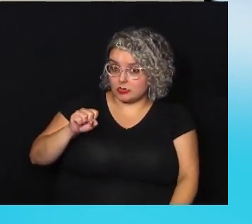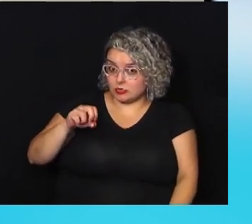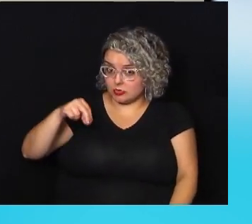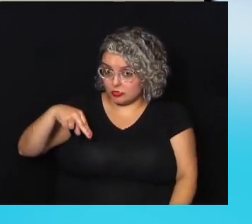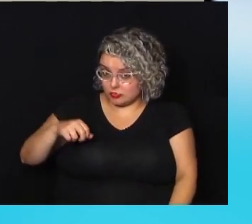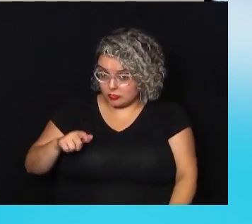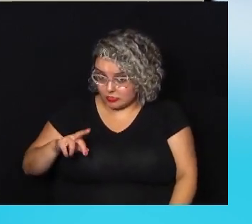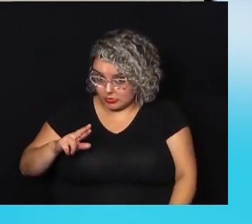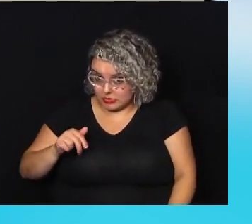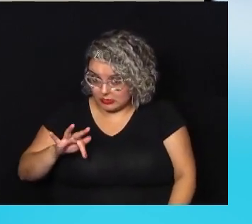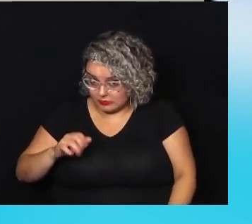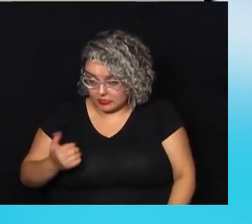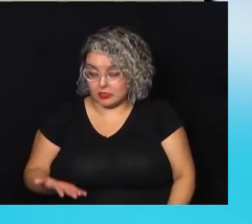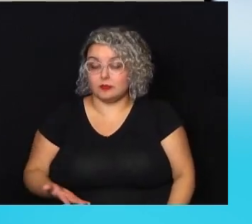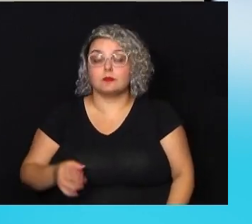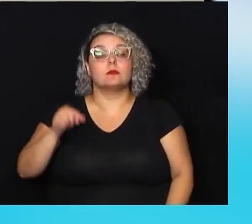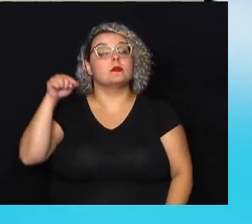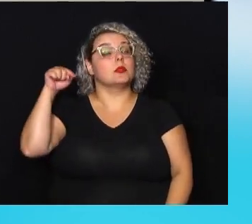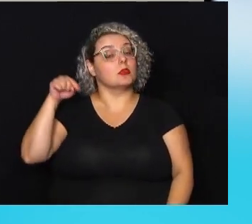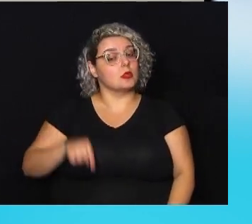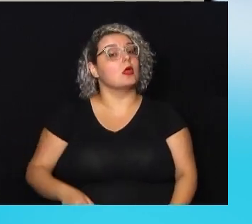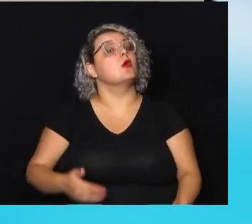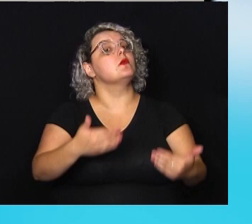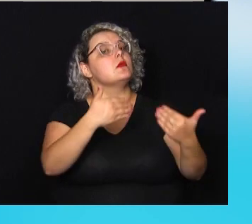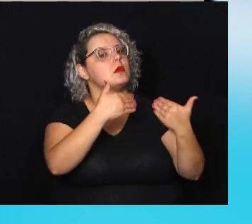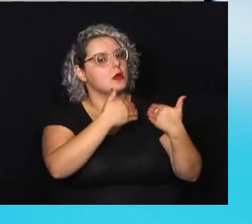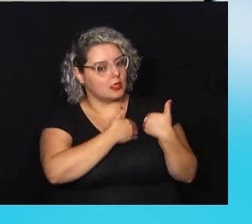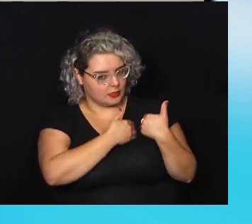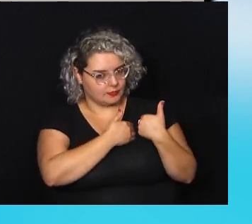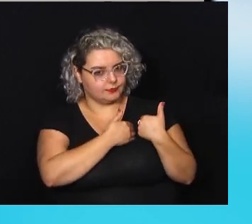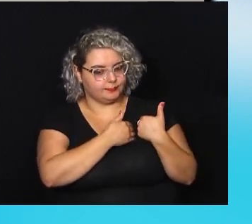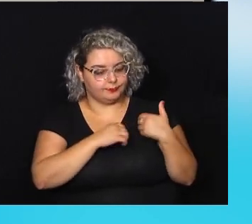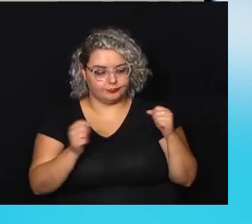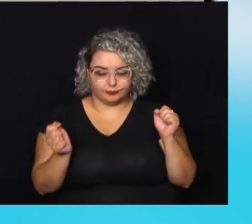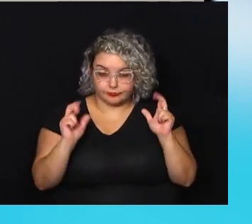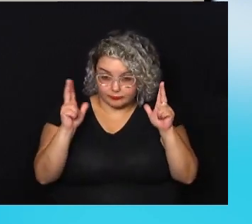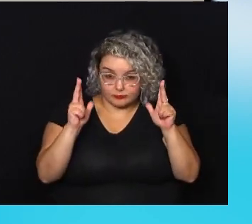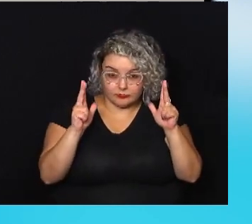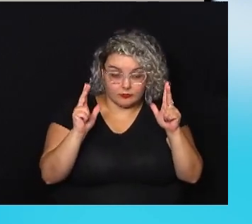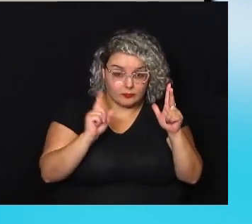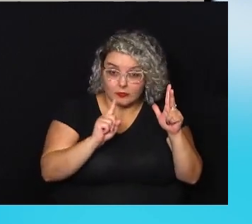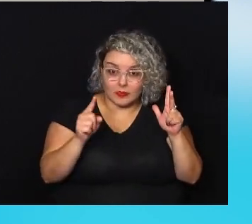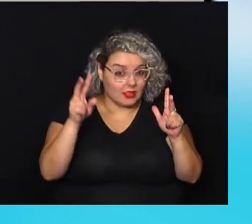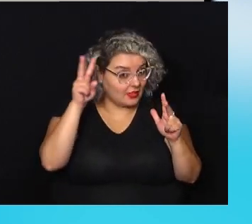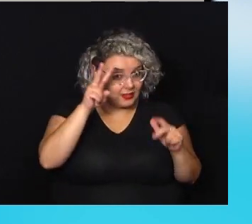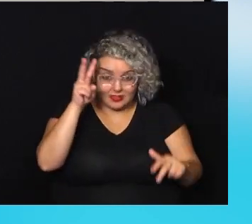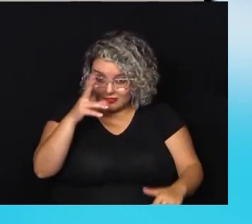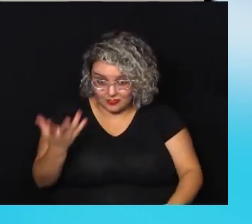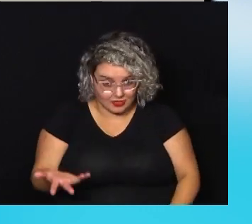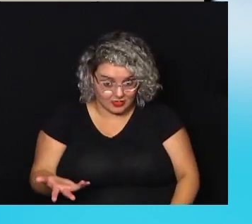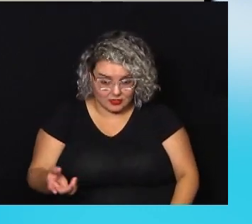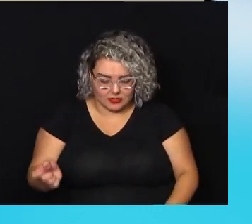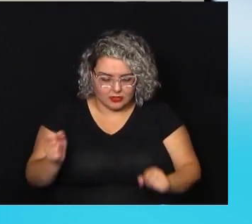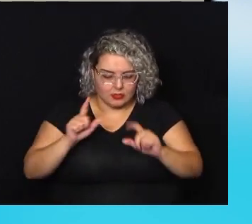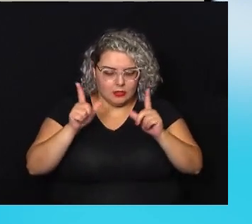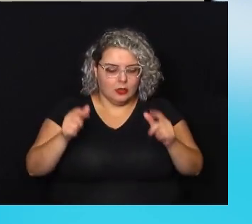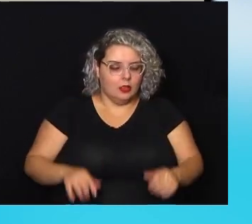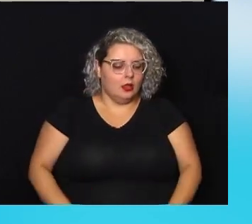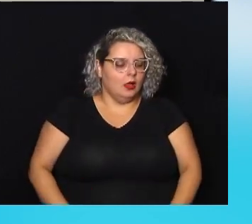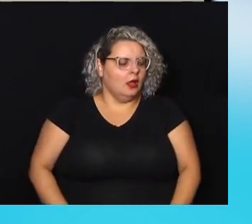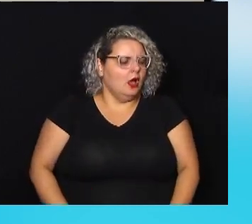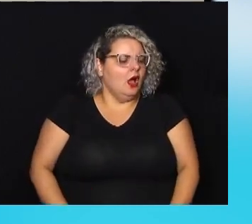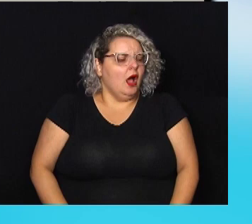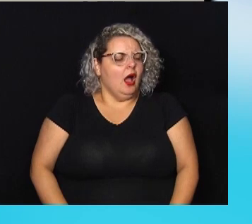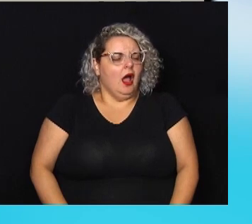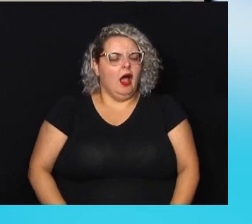sono, no exame de polissonografia, é que geralmente são os grandes responsáveis por despertares que a gente não